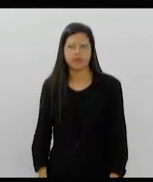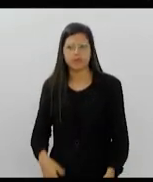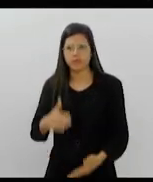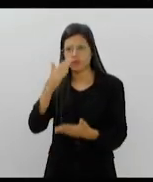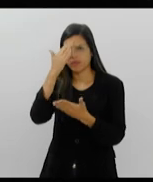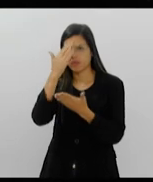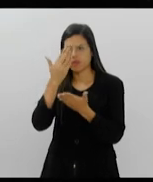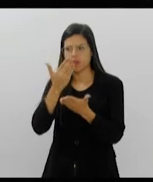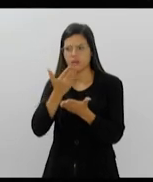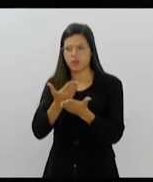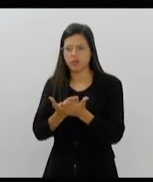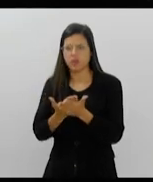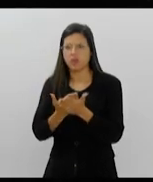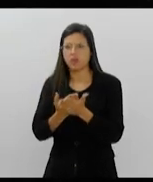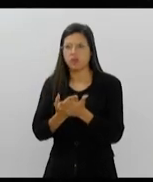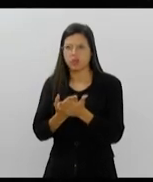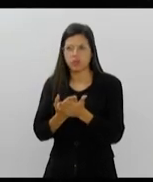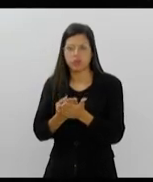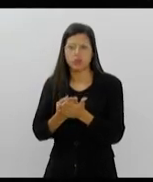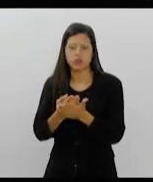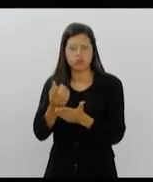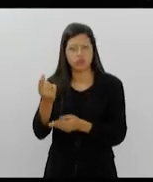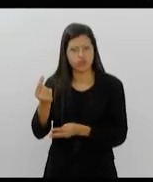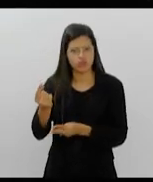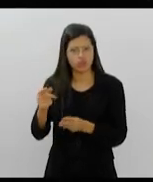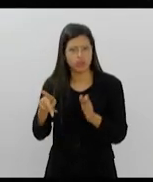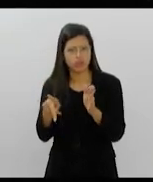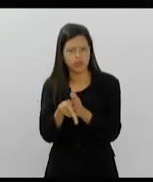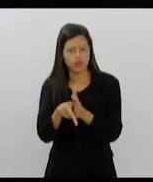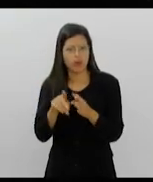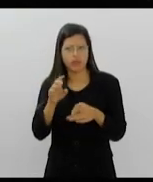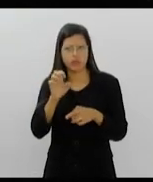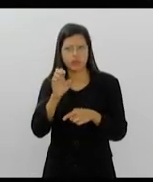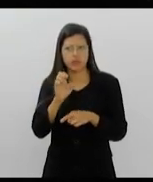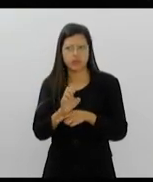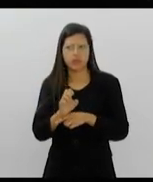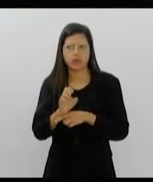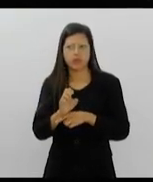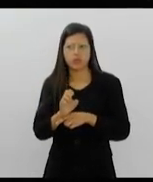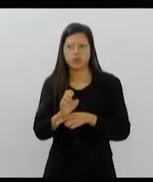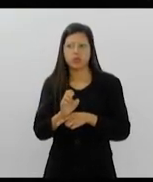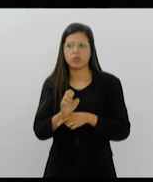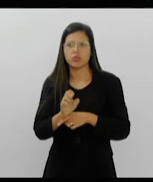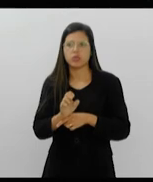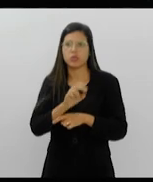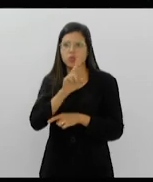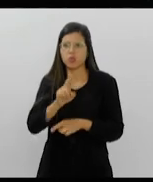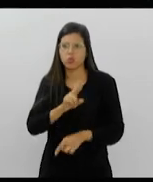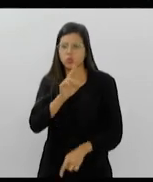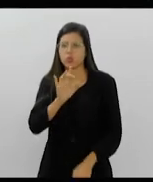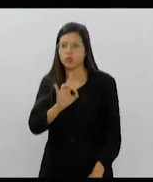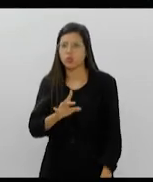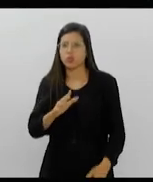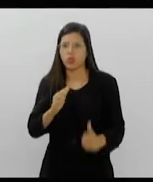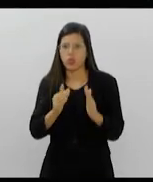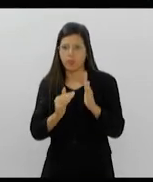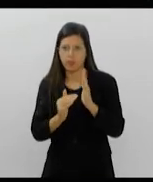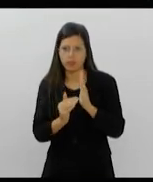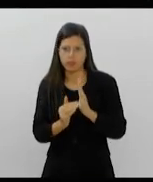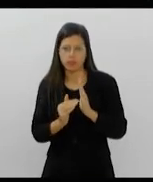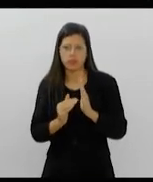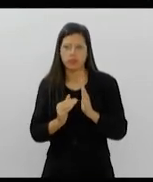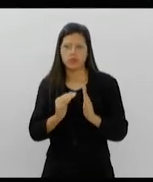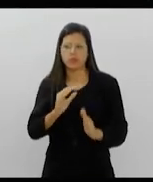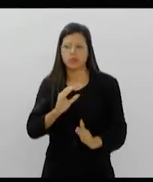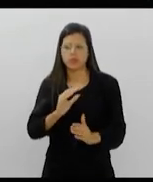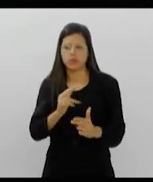Acredito que o Tesouro do nosso Estado só aplique em Banco do Brasil e Caixa, mas também já